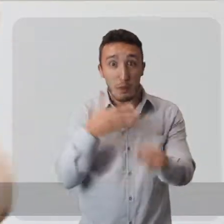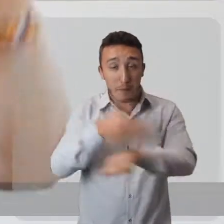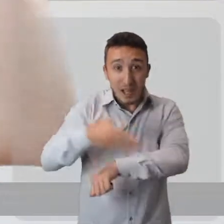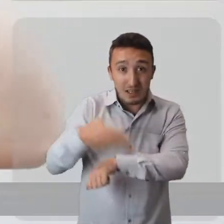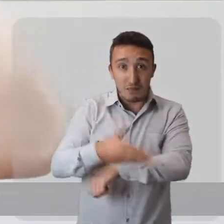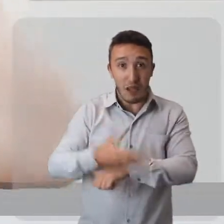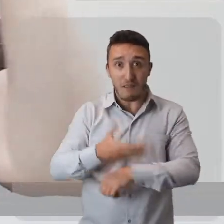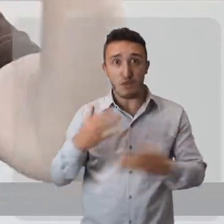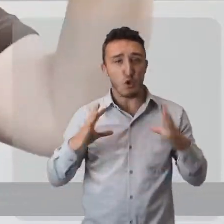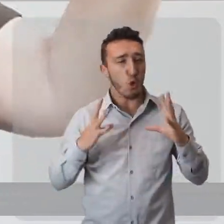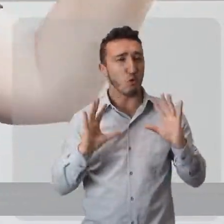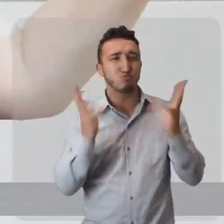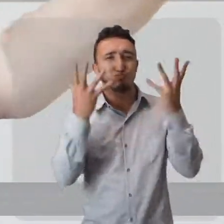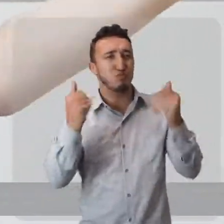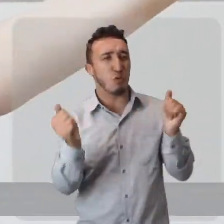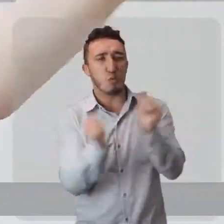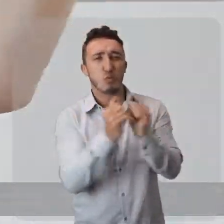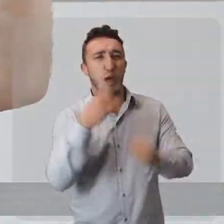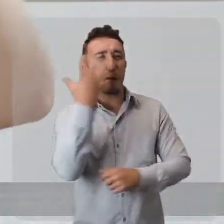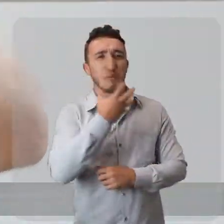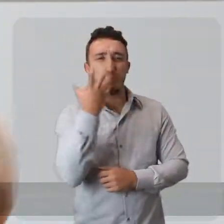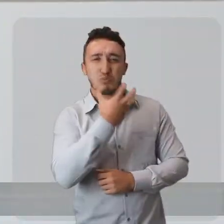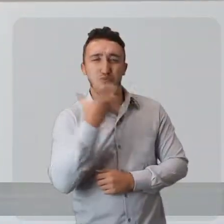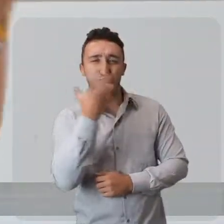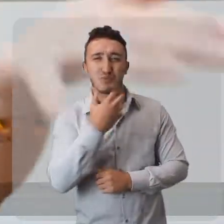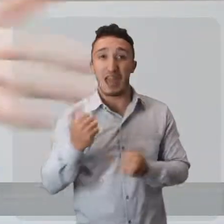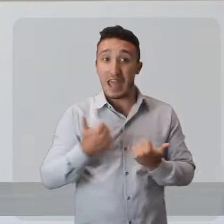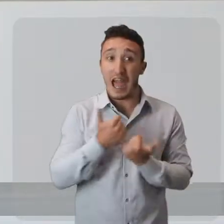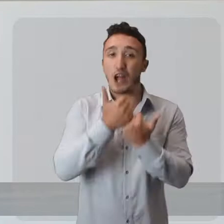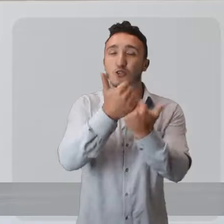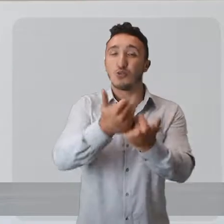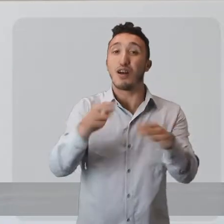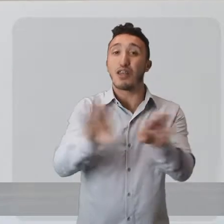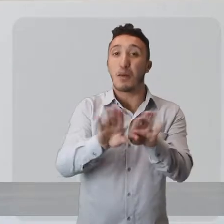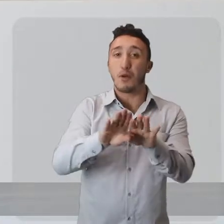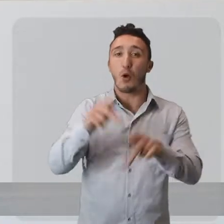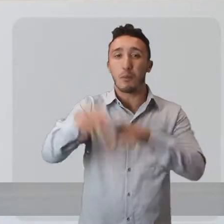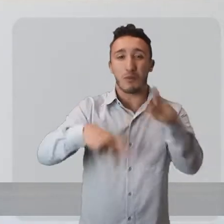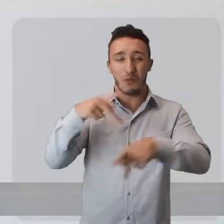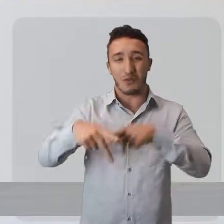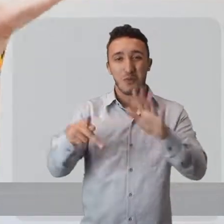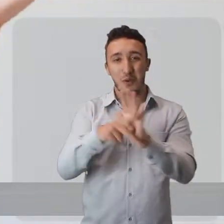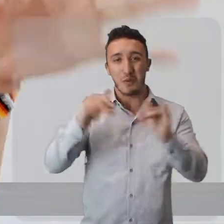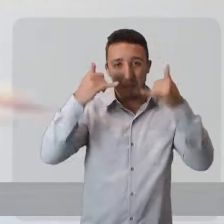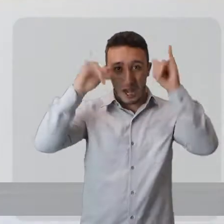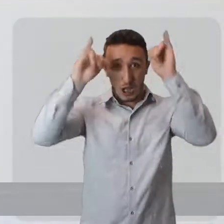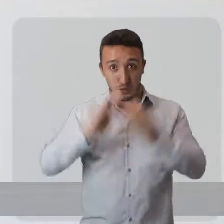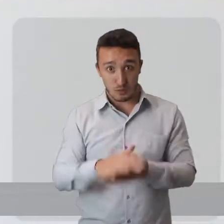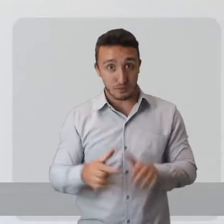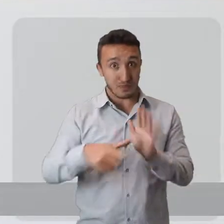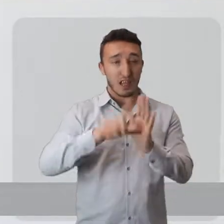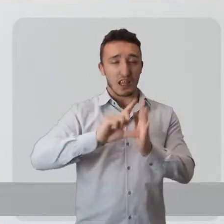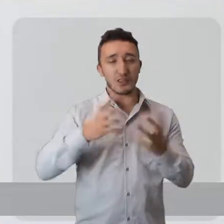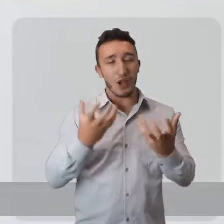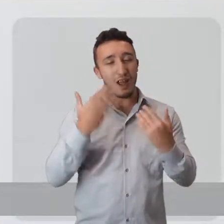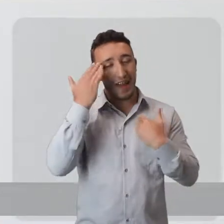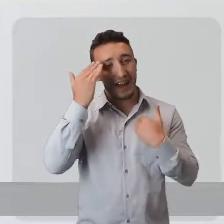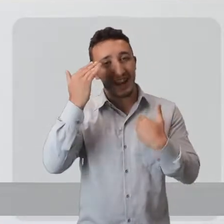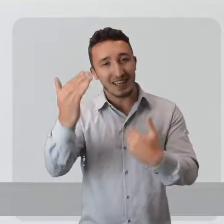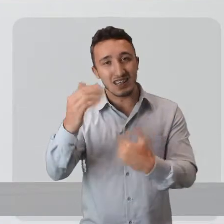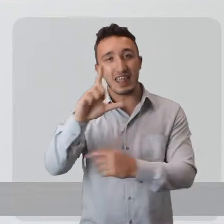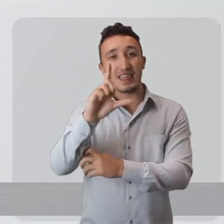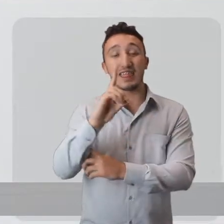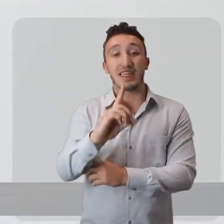mundo curtindo muito música sertaneja e ajudando o povo do Marajó. E eu já quero de antemão